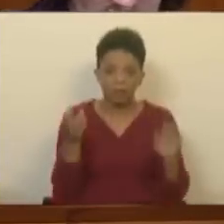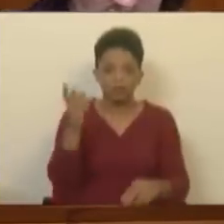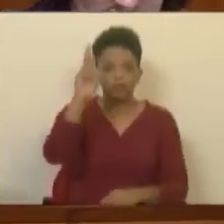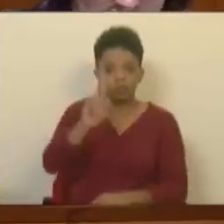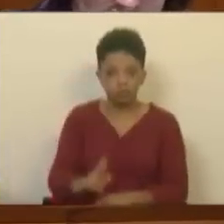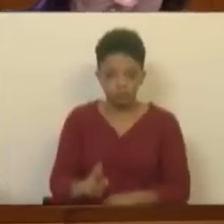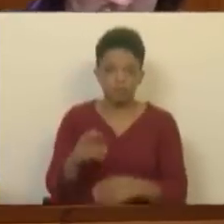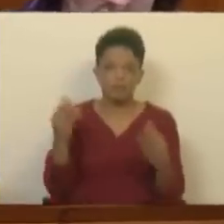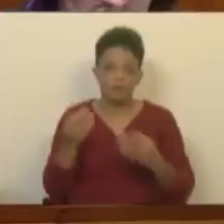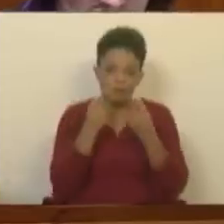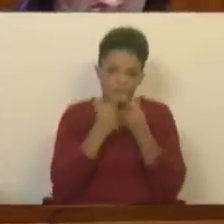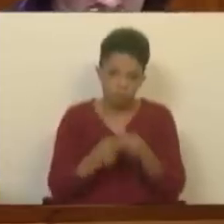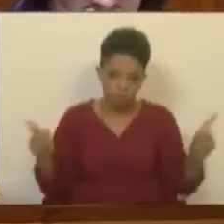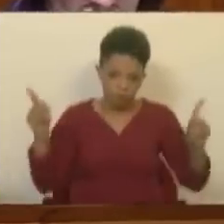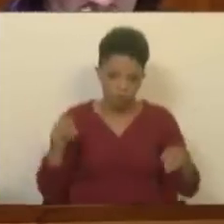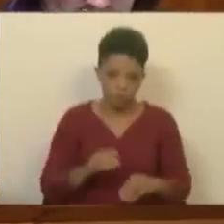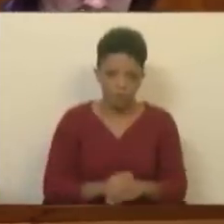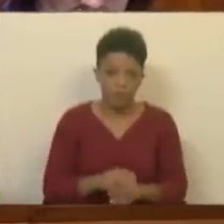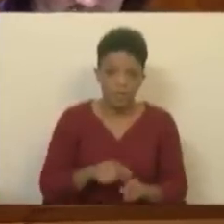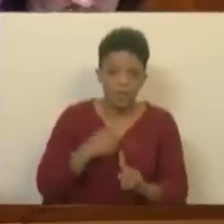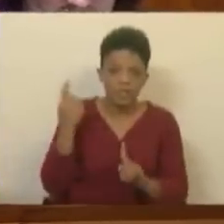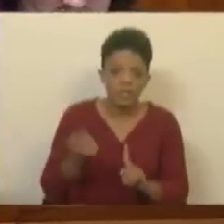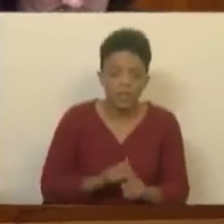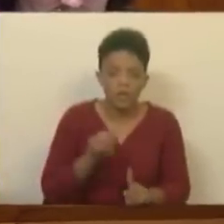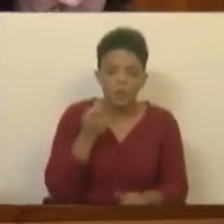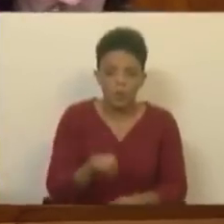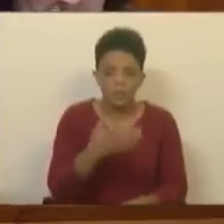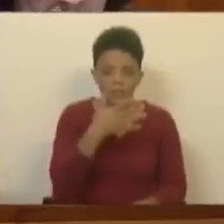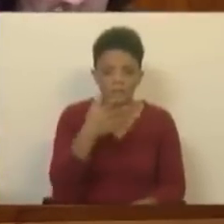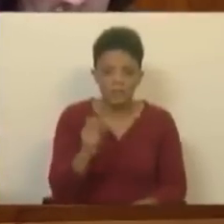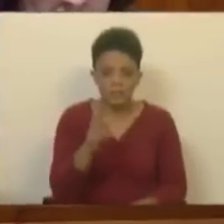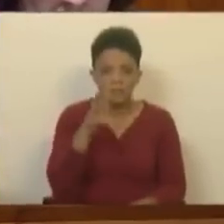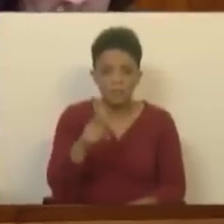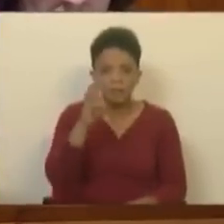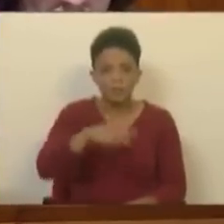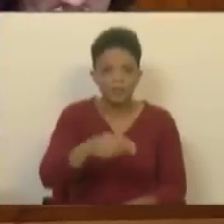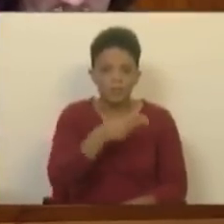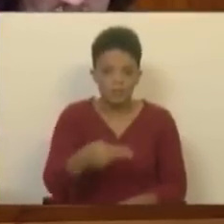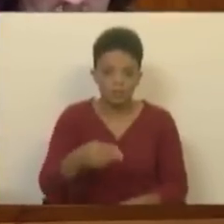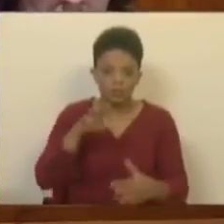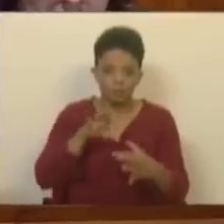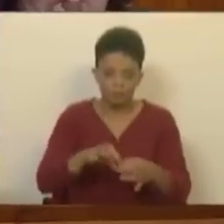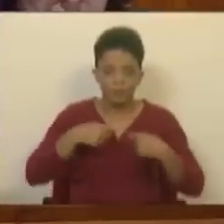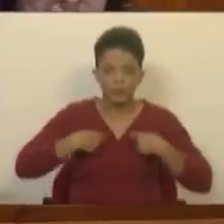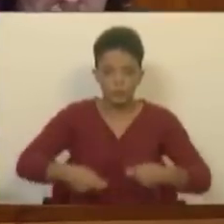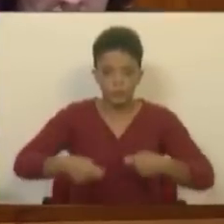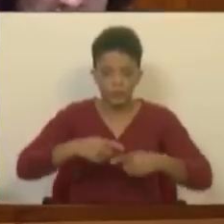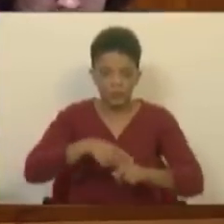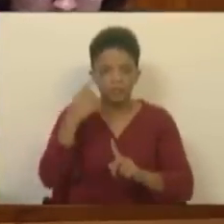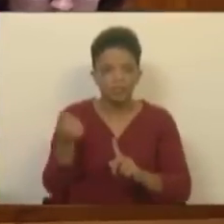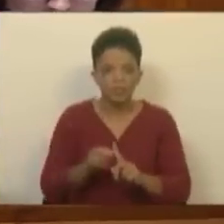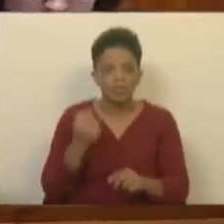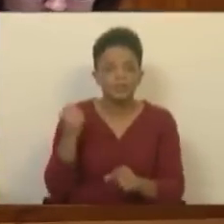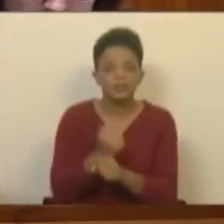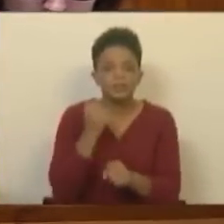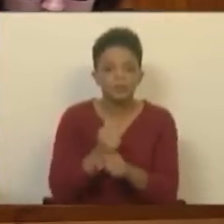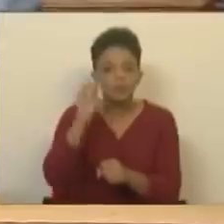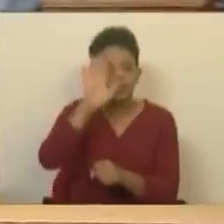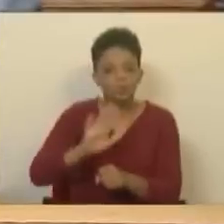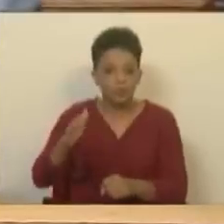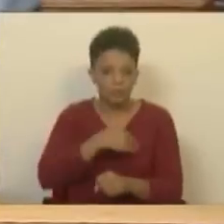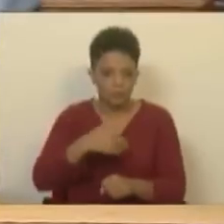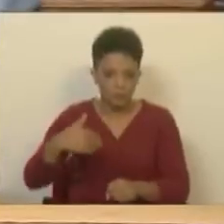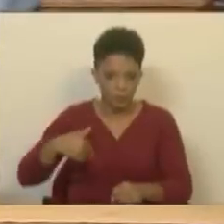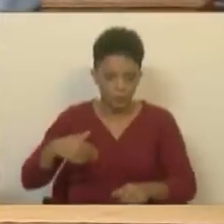são mensurávelmente diferente da população este ano é quase 13.000 milhões de euros para gastar este ano no serviço Nacional de